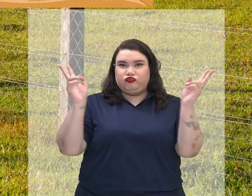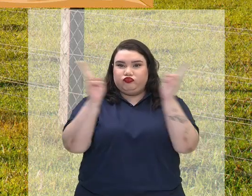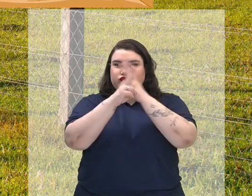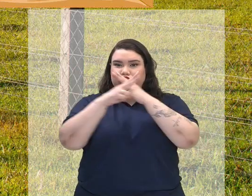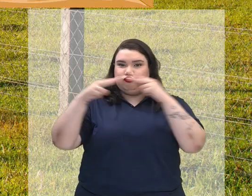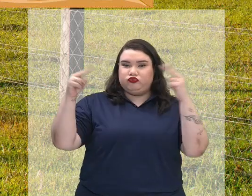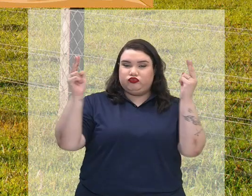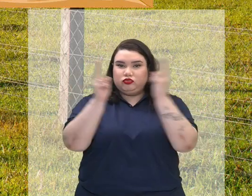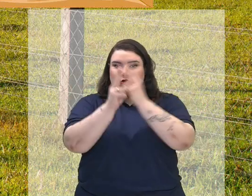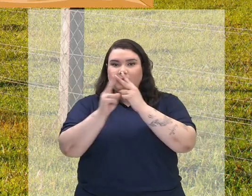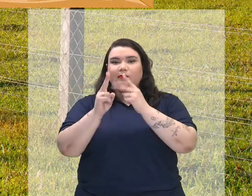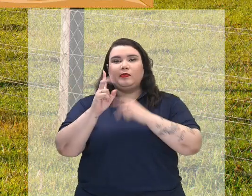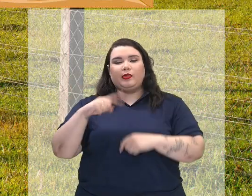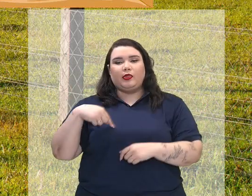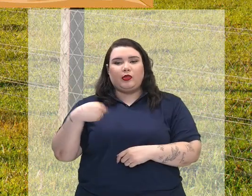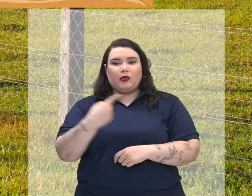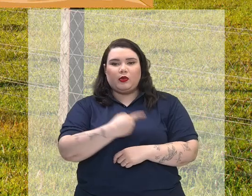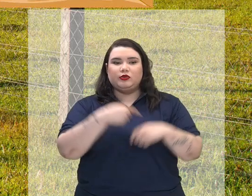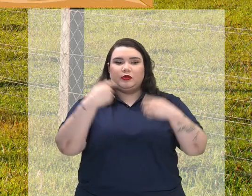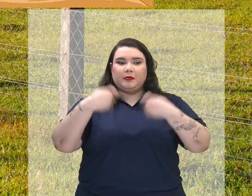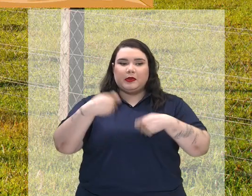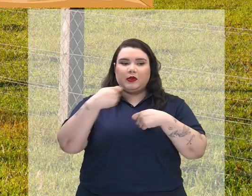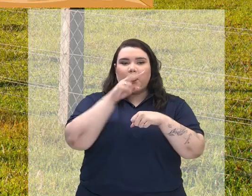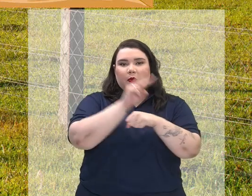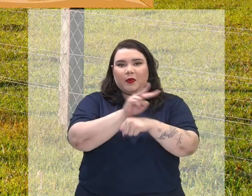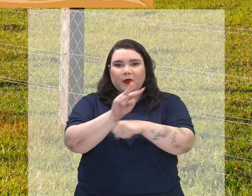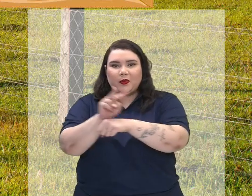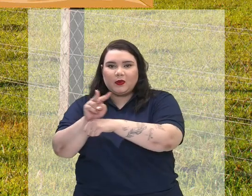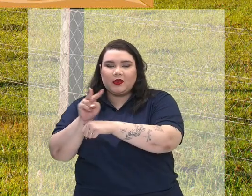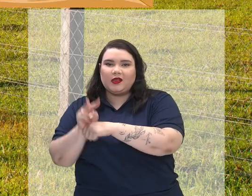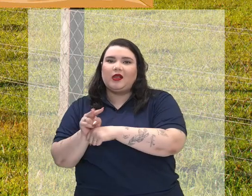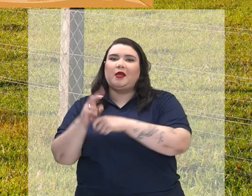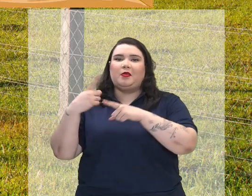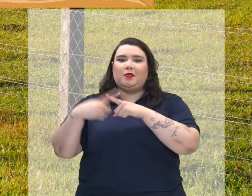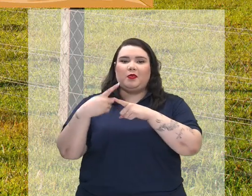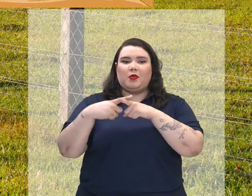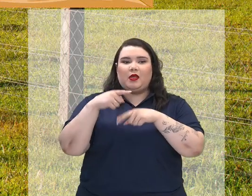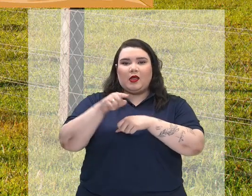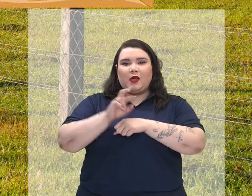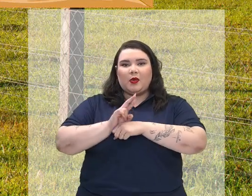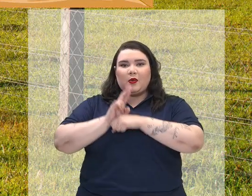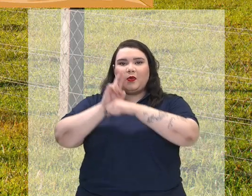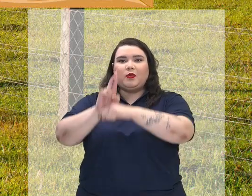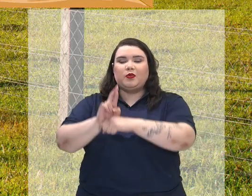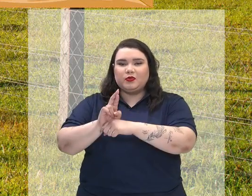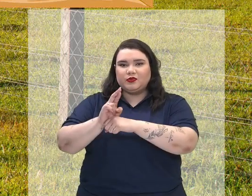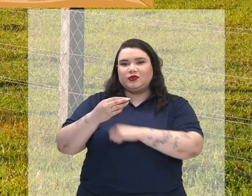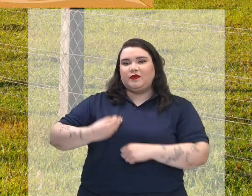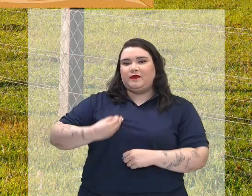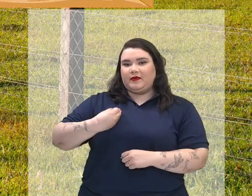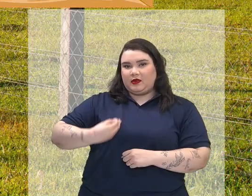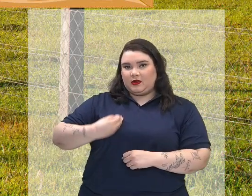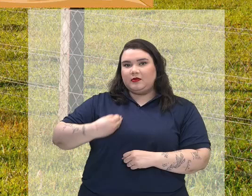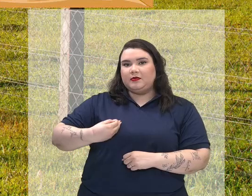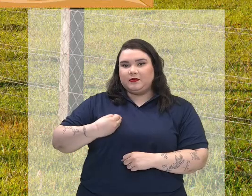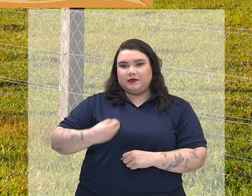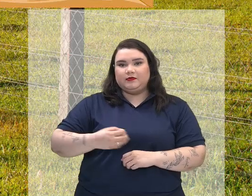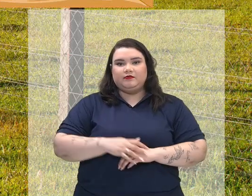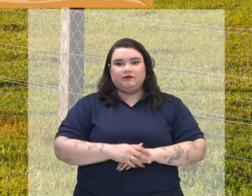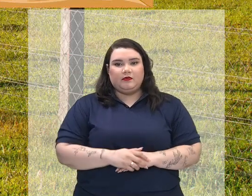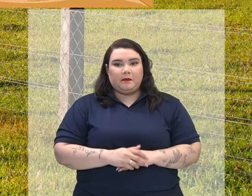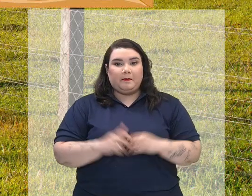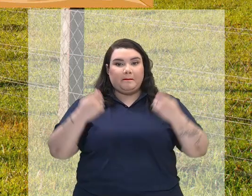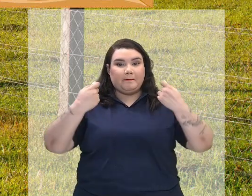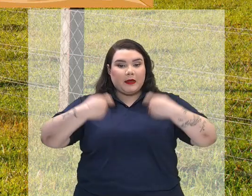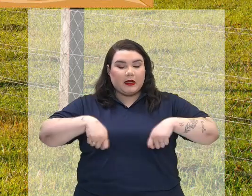vento, pede que a respeite, pois é fonte de sustento. É